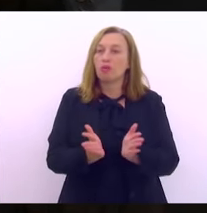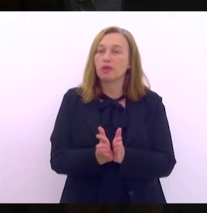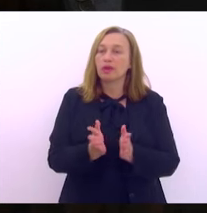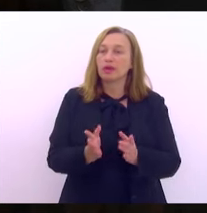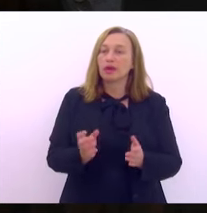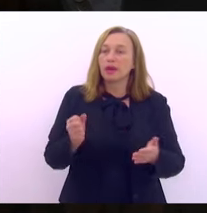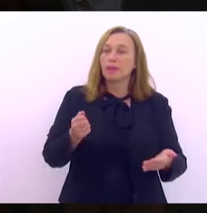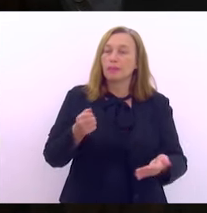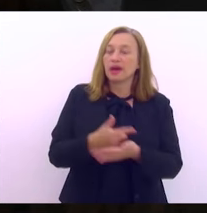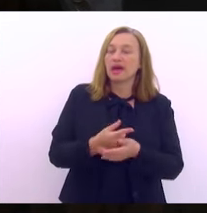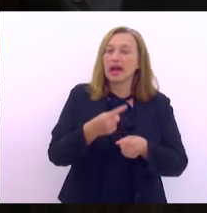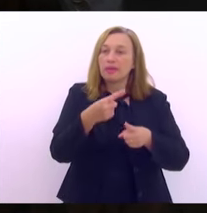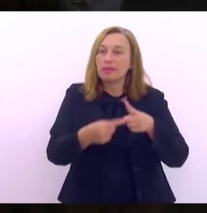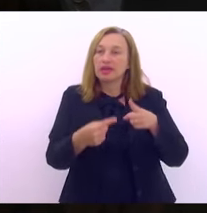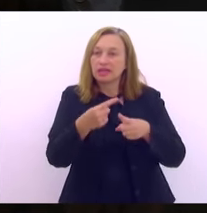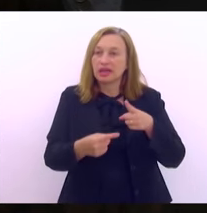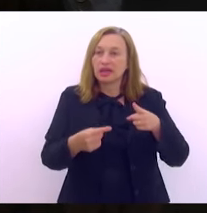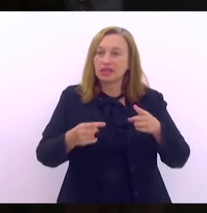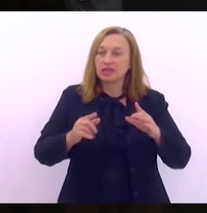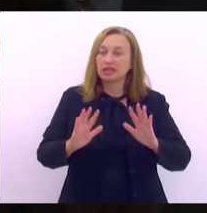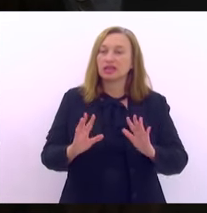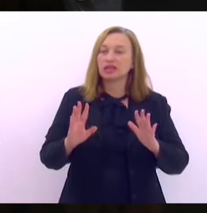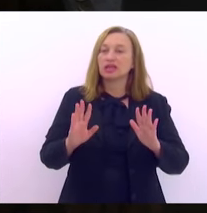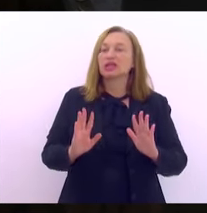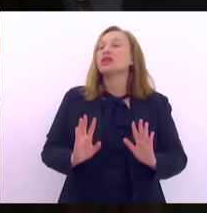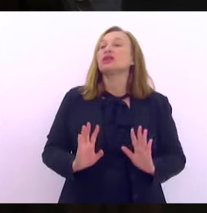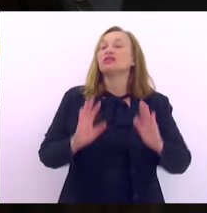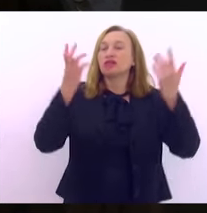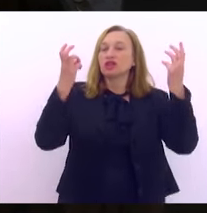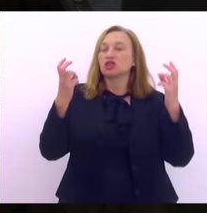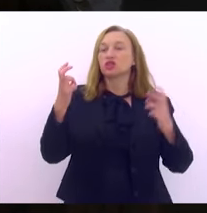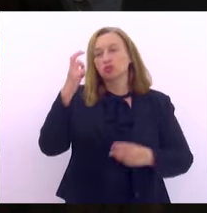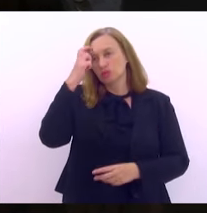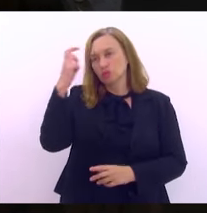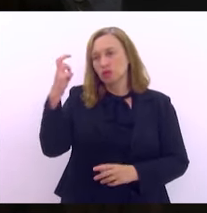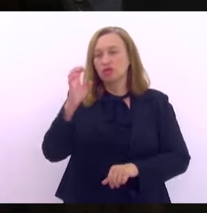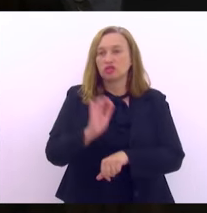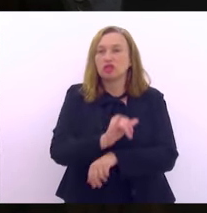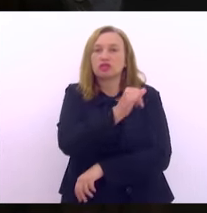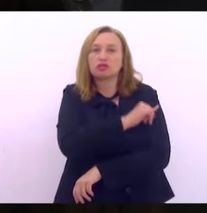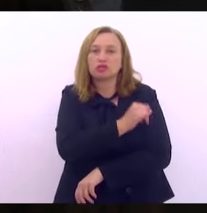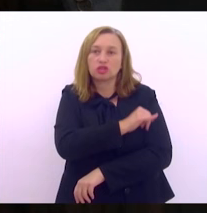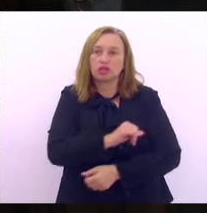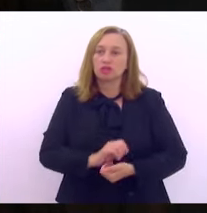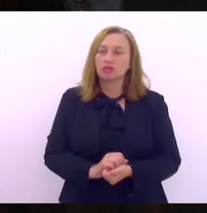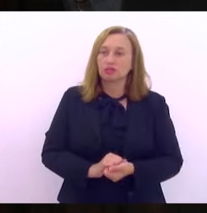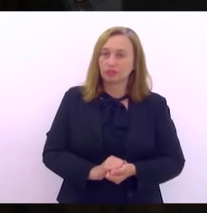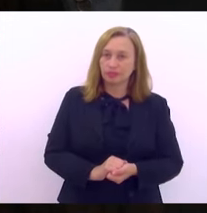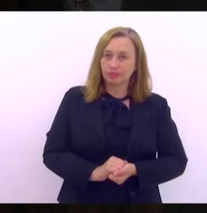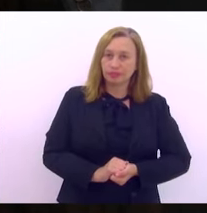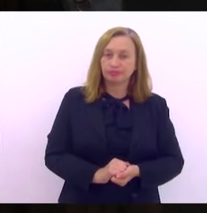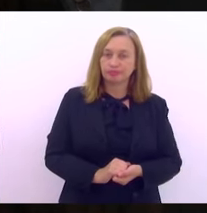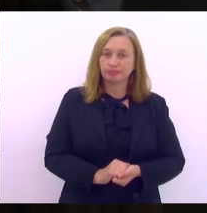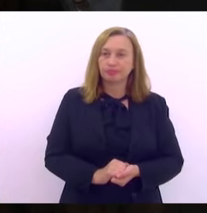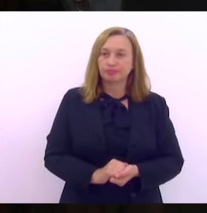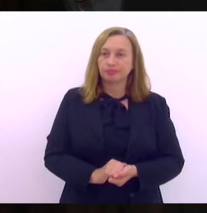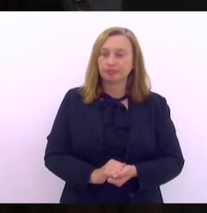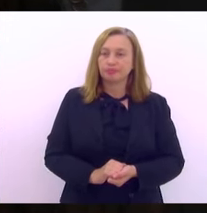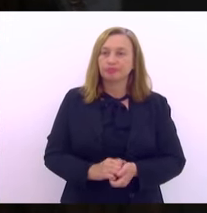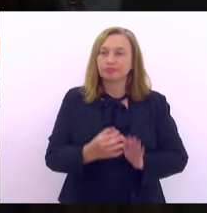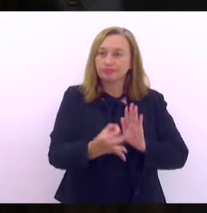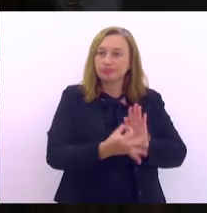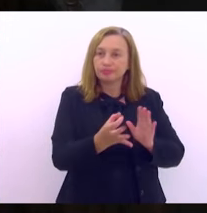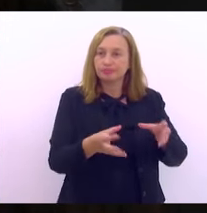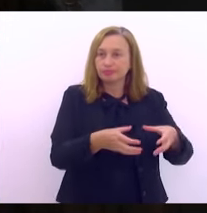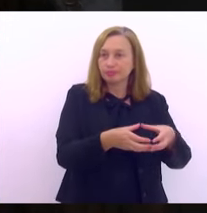eventos culturais, artísticos, esportivos e de lazer promovidos no âmbito do Estado do Rio de Janeiro, na forma que menciona. Pareceres